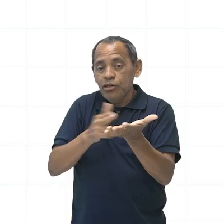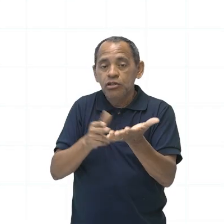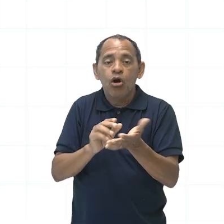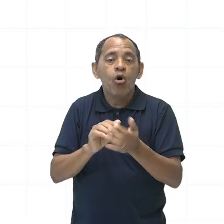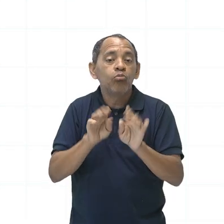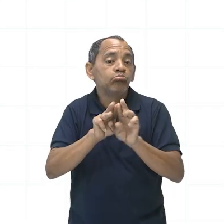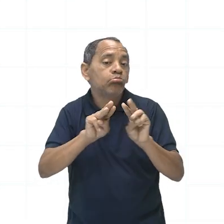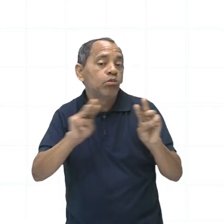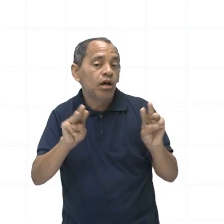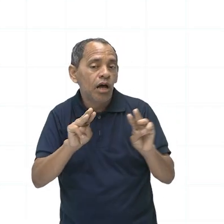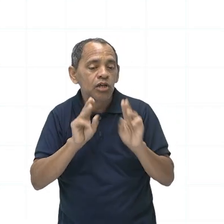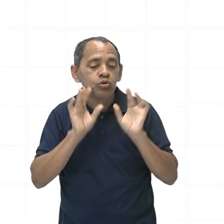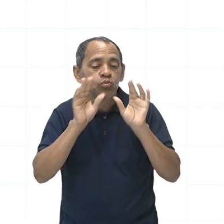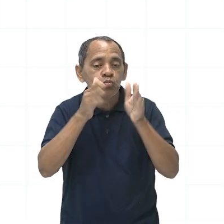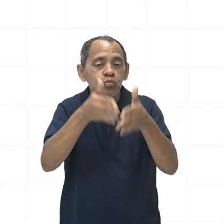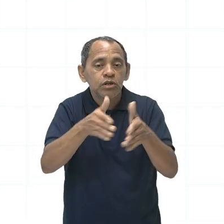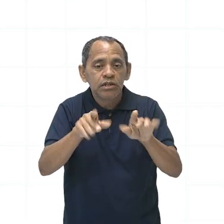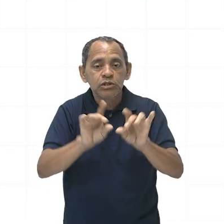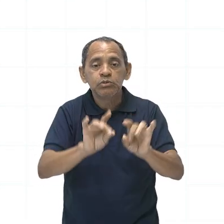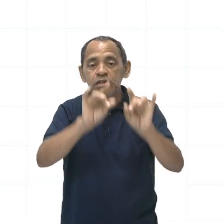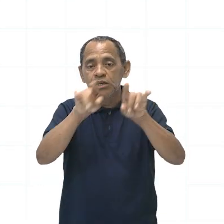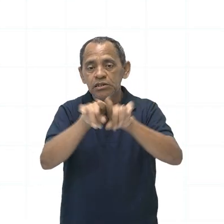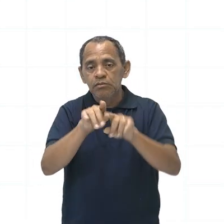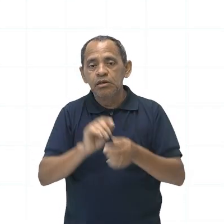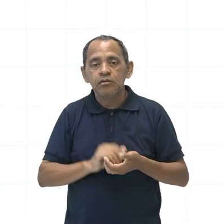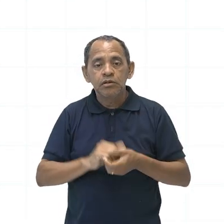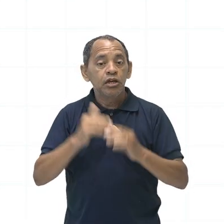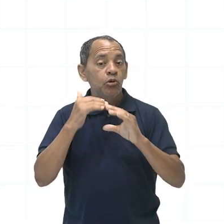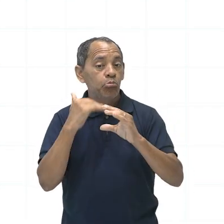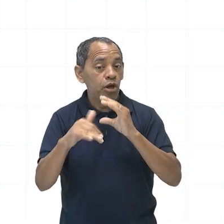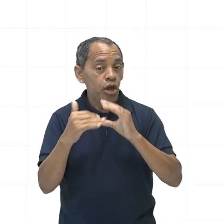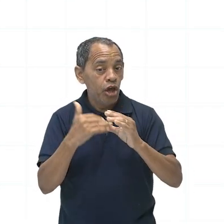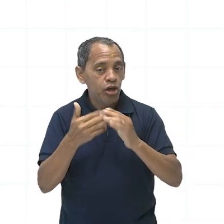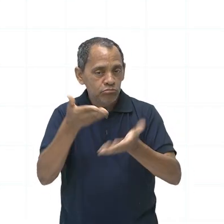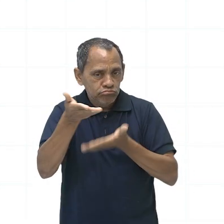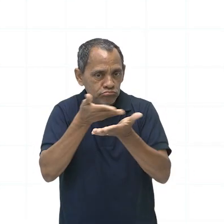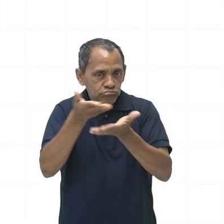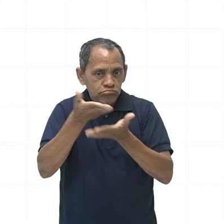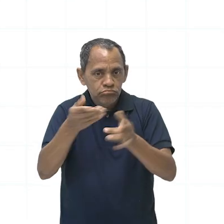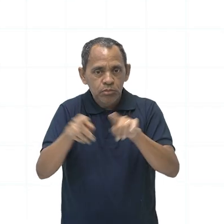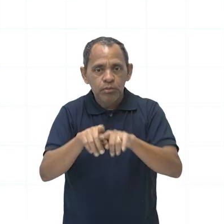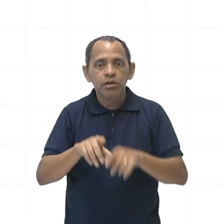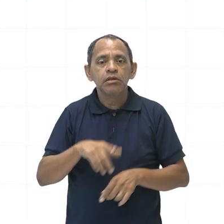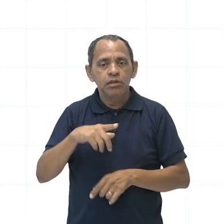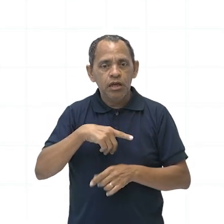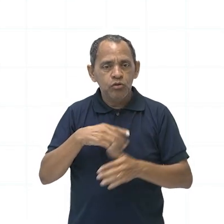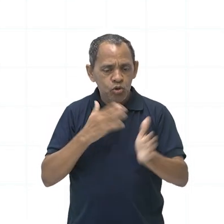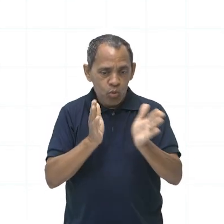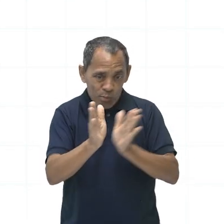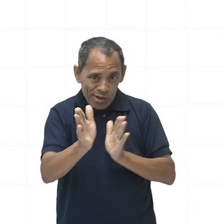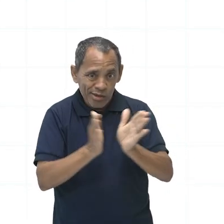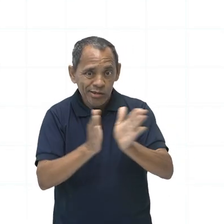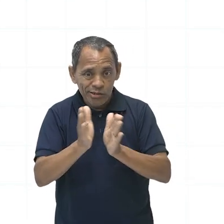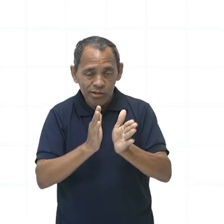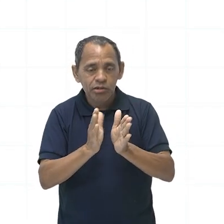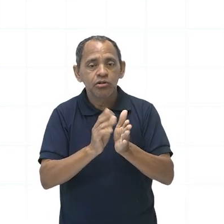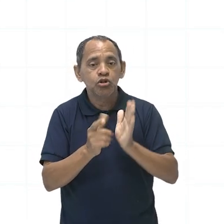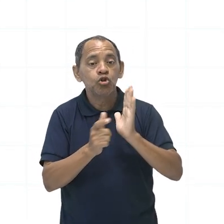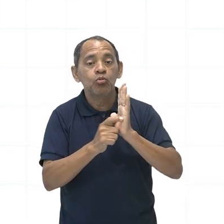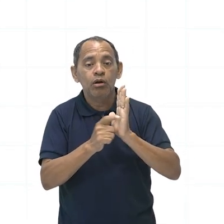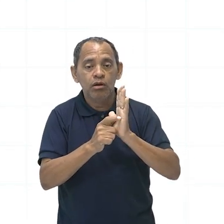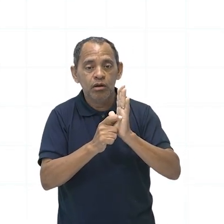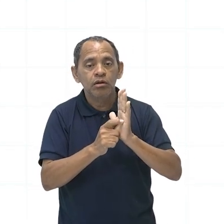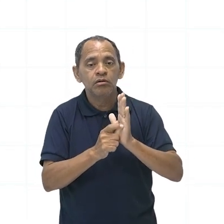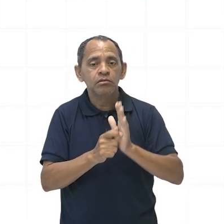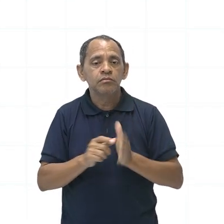especializado. Vai ser uma crônica que vai ser compartilhada por e-mail? Houve uma época em que, antes aí dos aplicativos de mensagem, que as